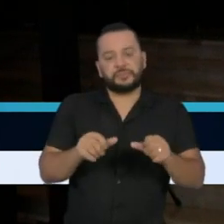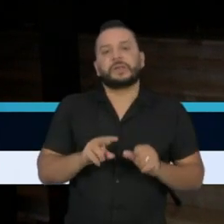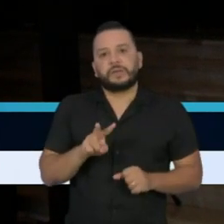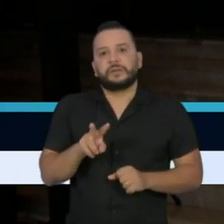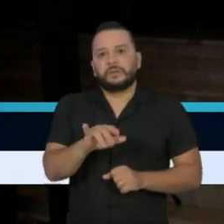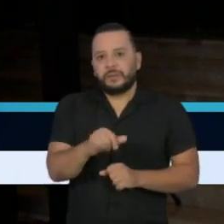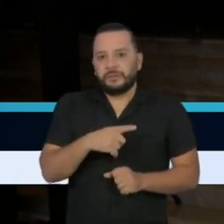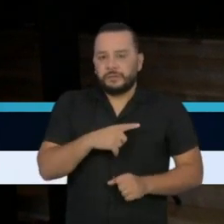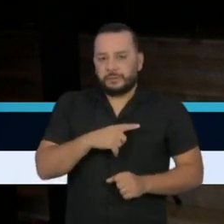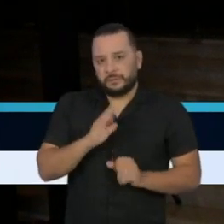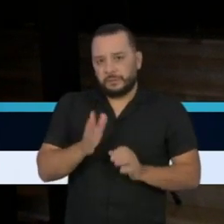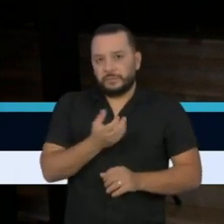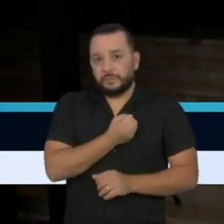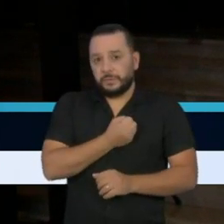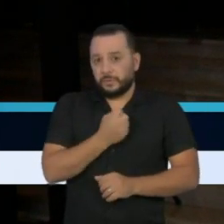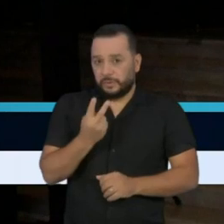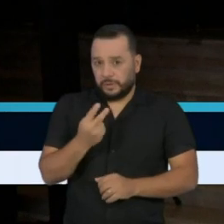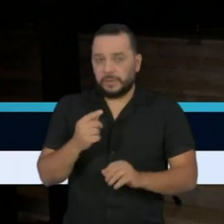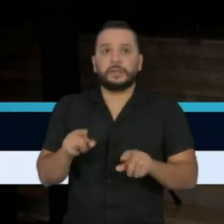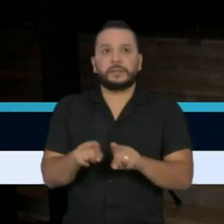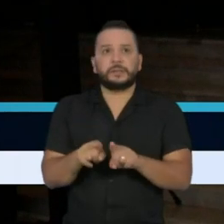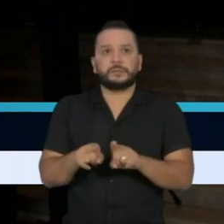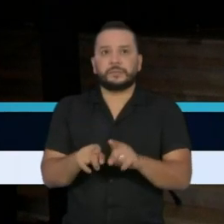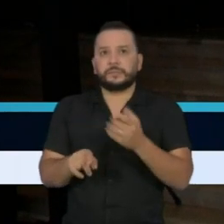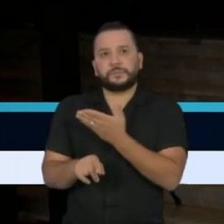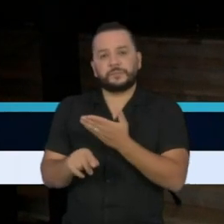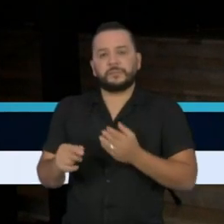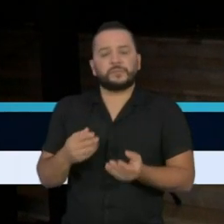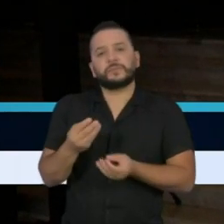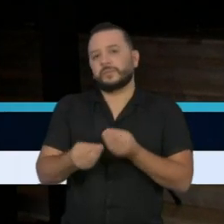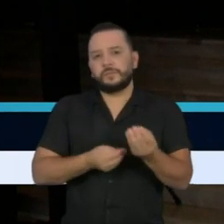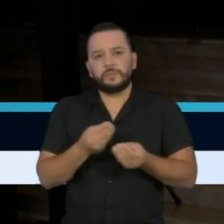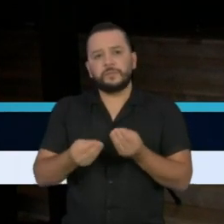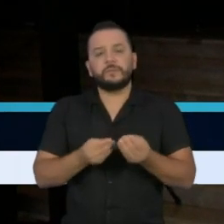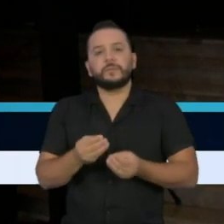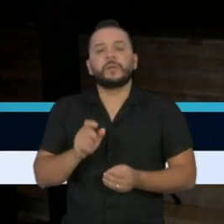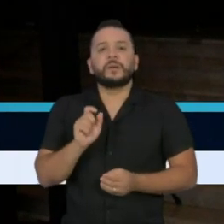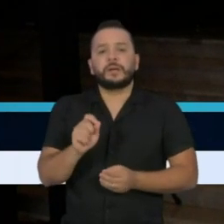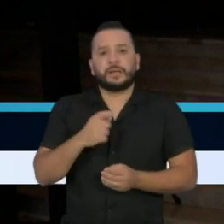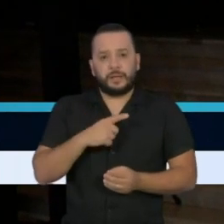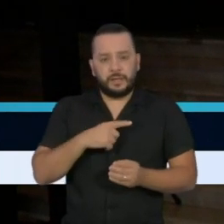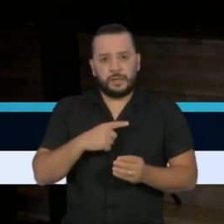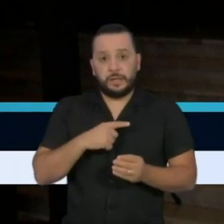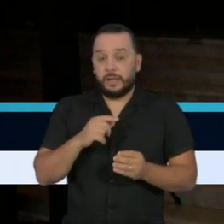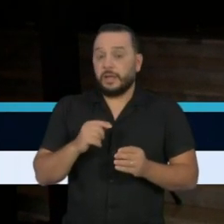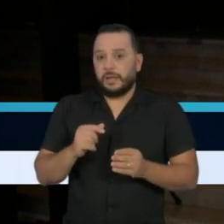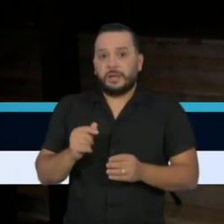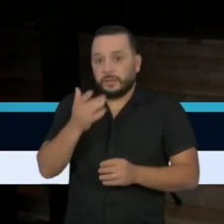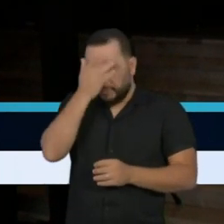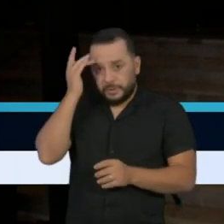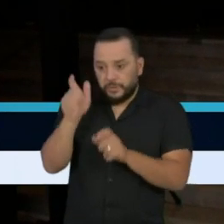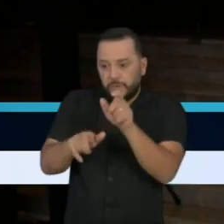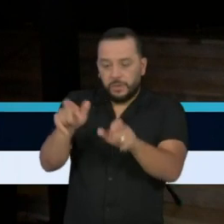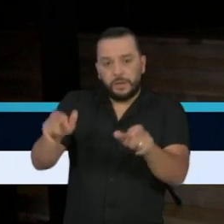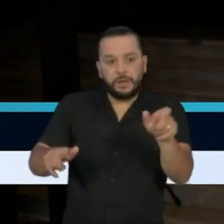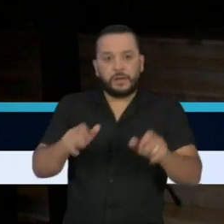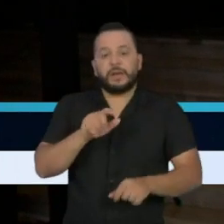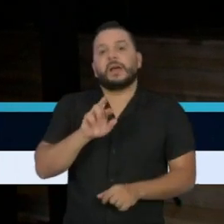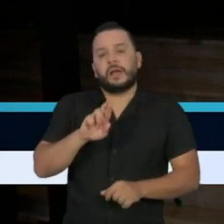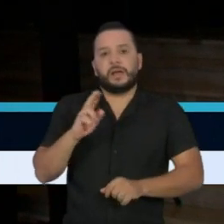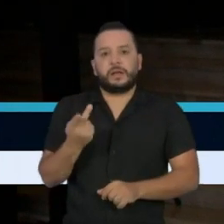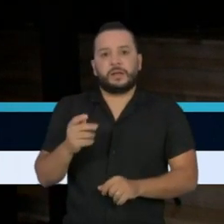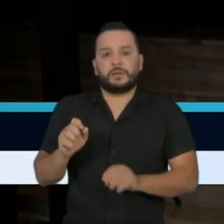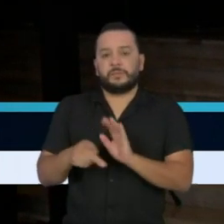medida número 2. A próxima as medidas para o conjunto dos recursos humanos do Estado, né? São Paulo